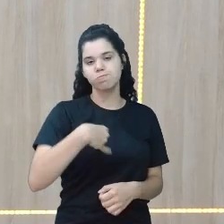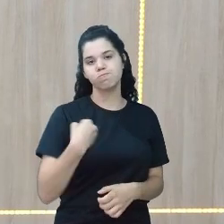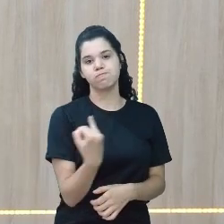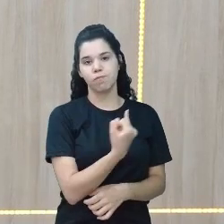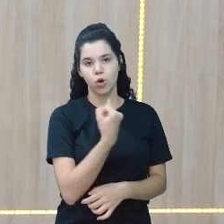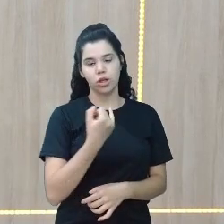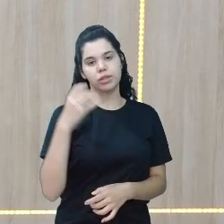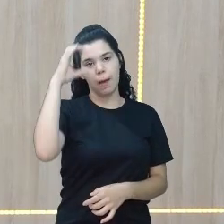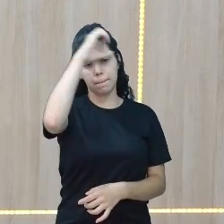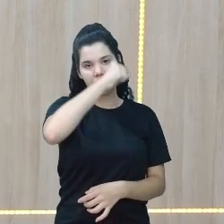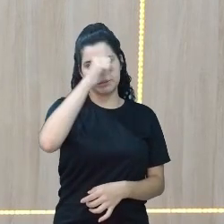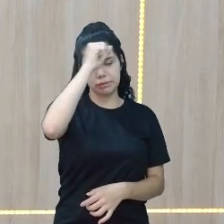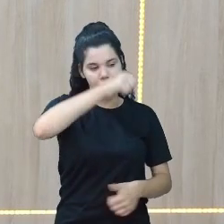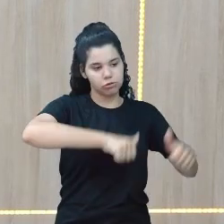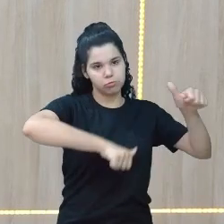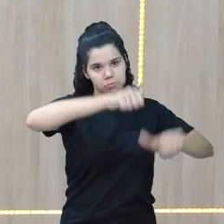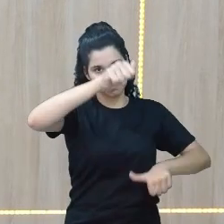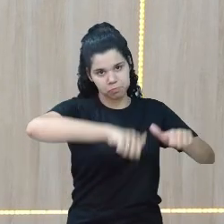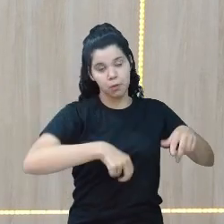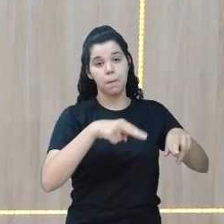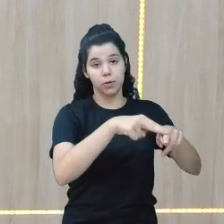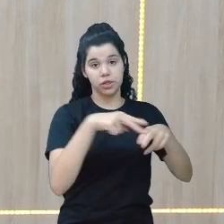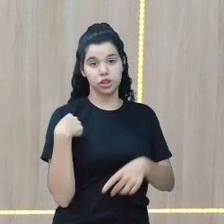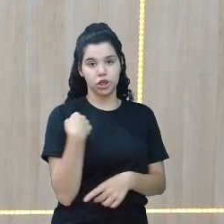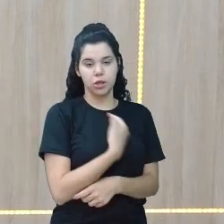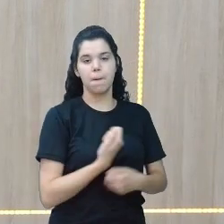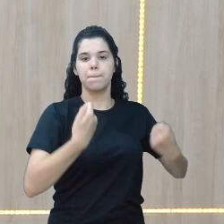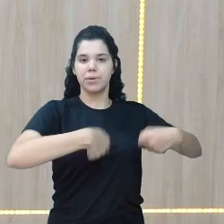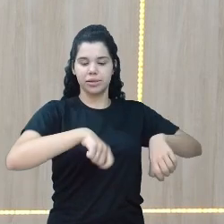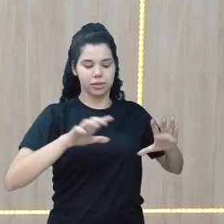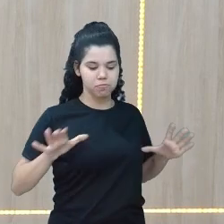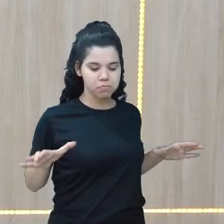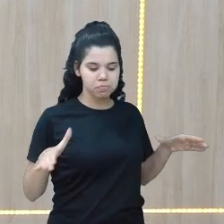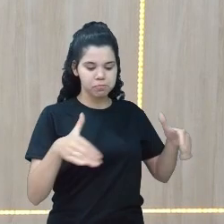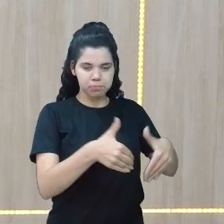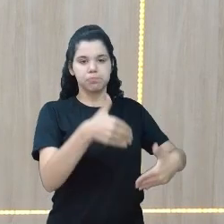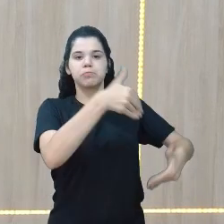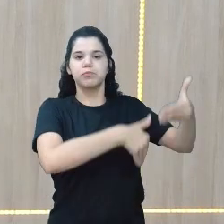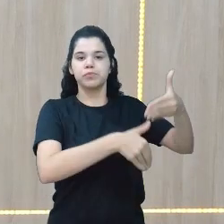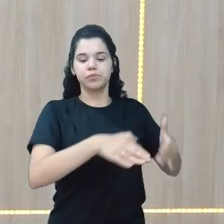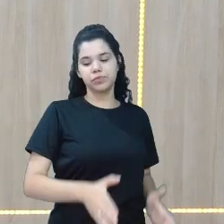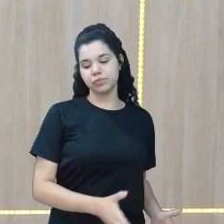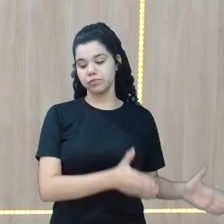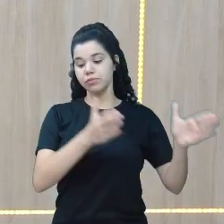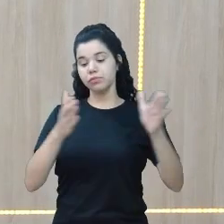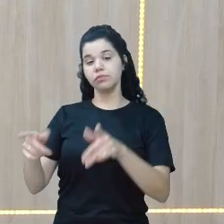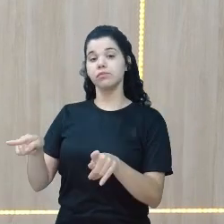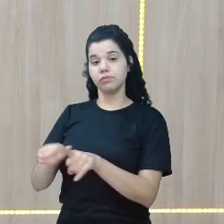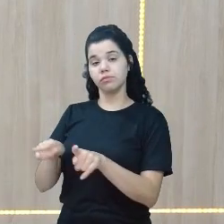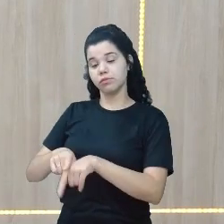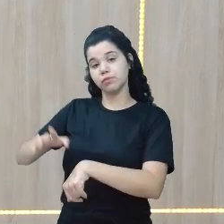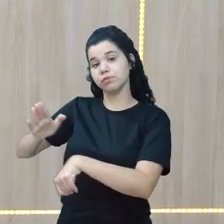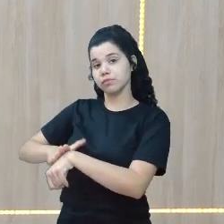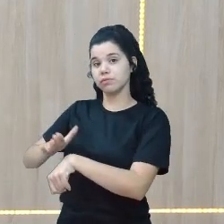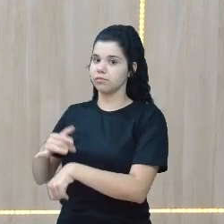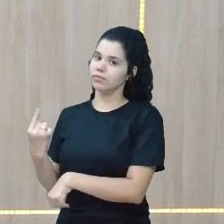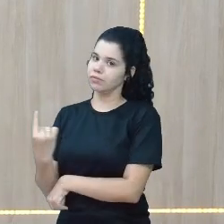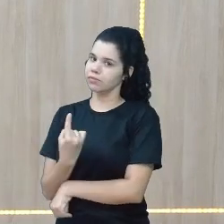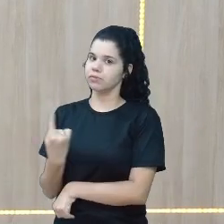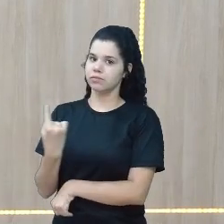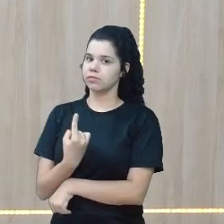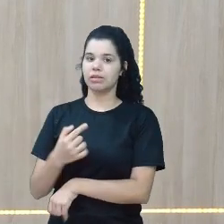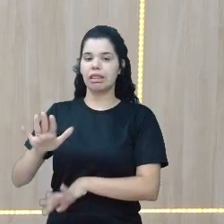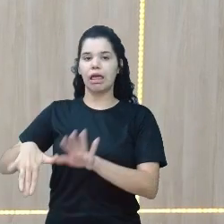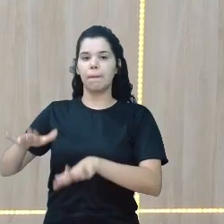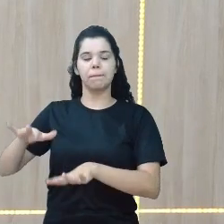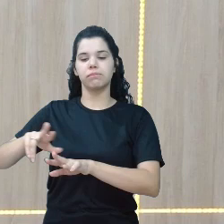importante no processo de avaliação. Então, a gente também precisa dos momentos coletivos e dos momentos individuais, independente do